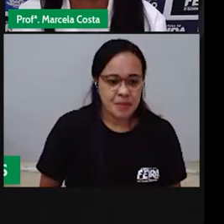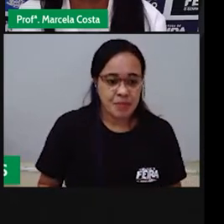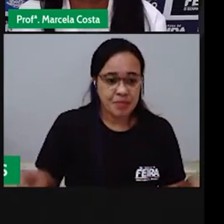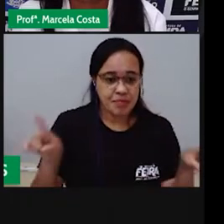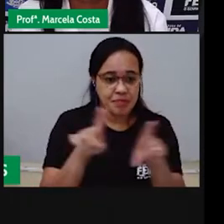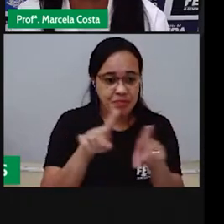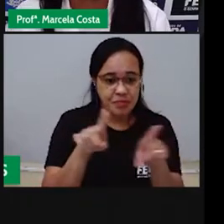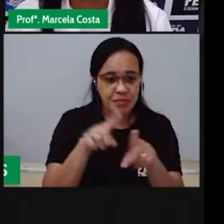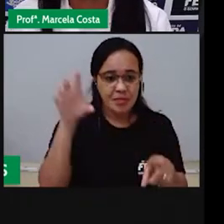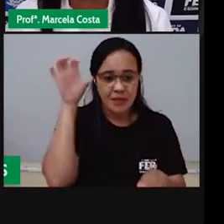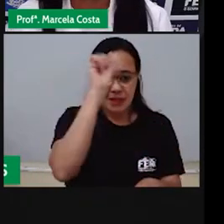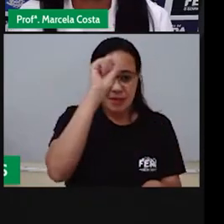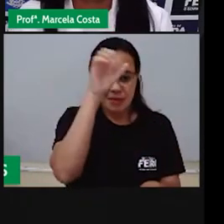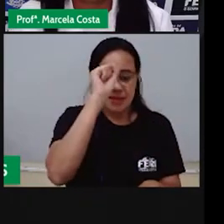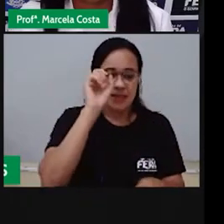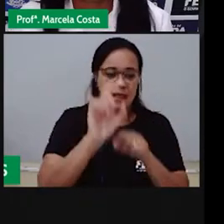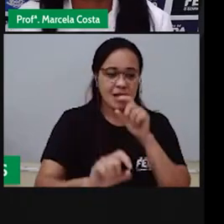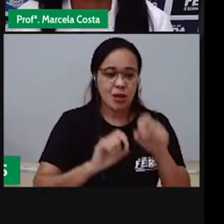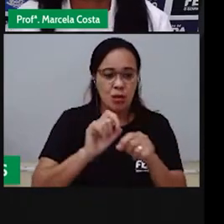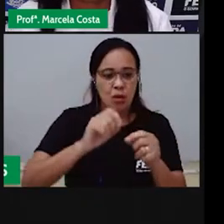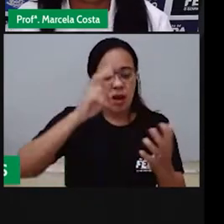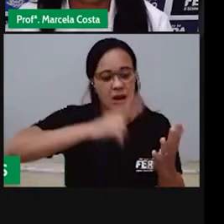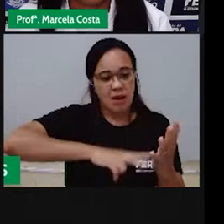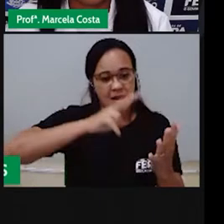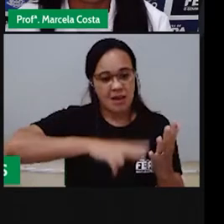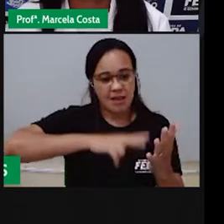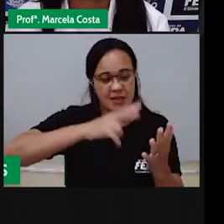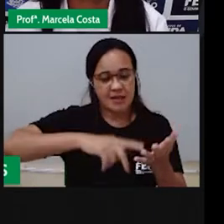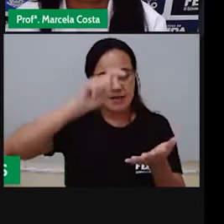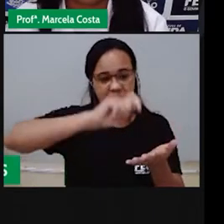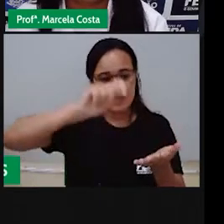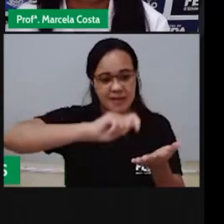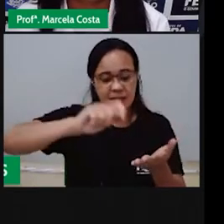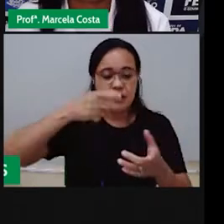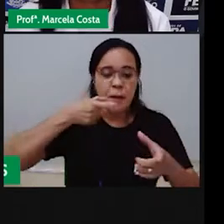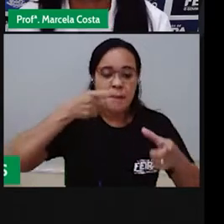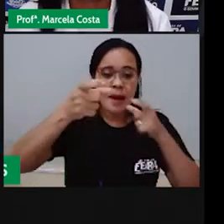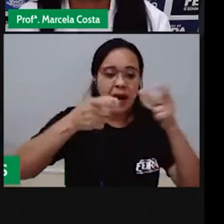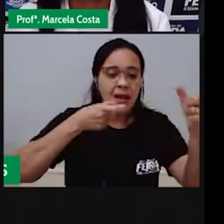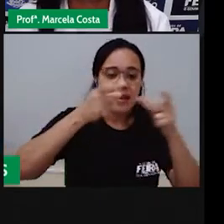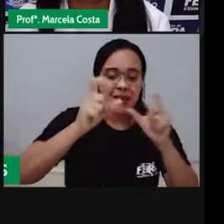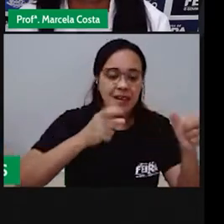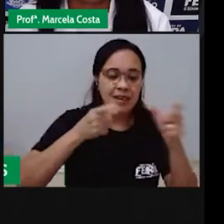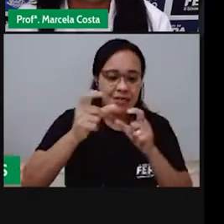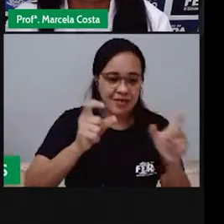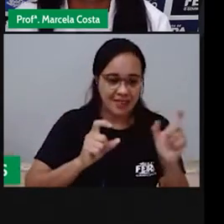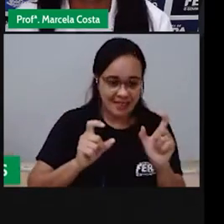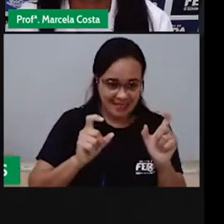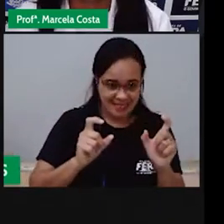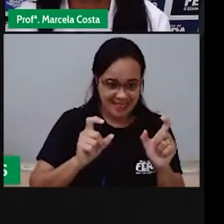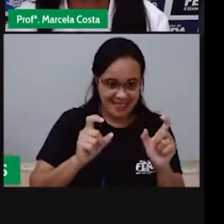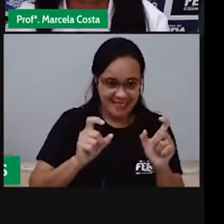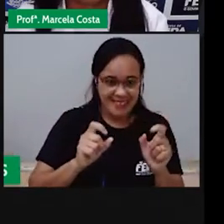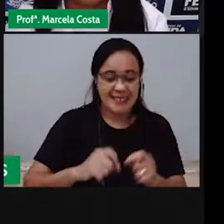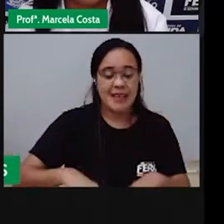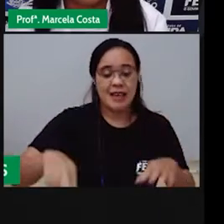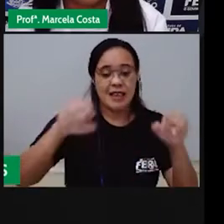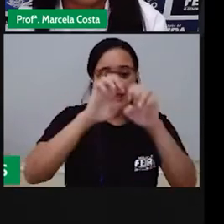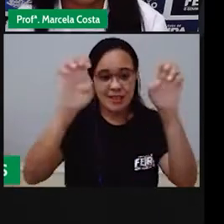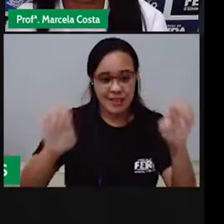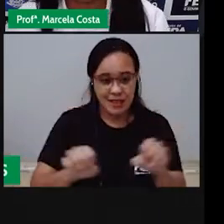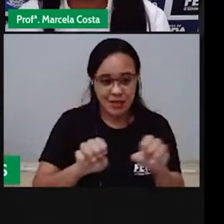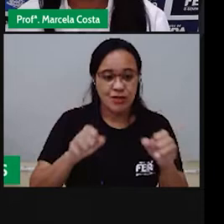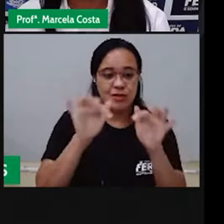vão aprender a ler e a escrever palavras, escrevendo e estruturando em